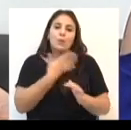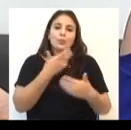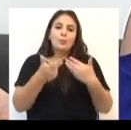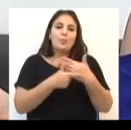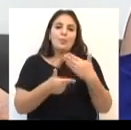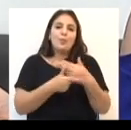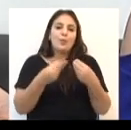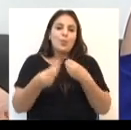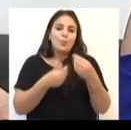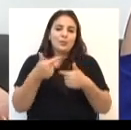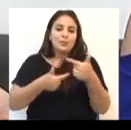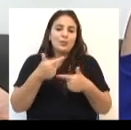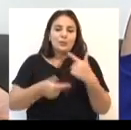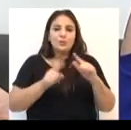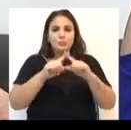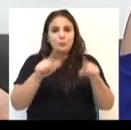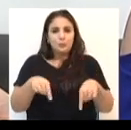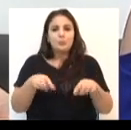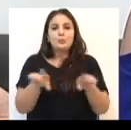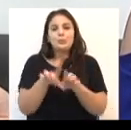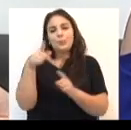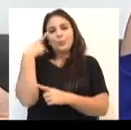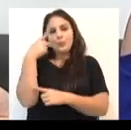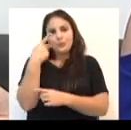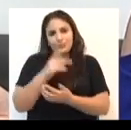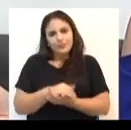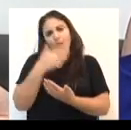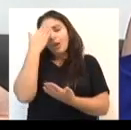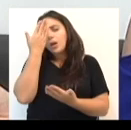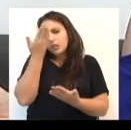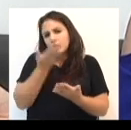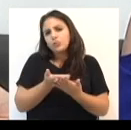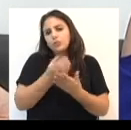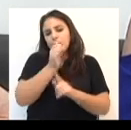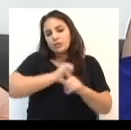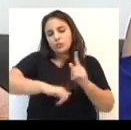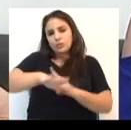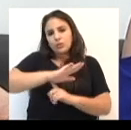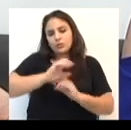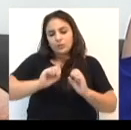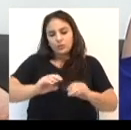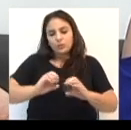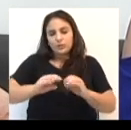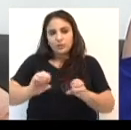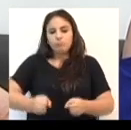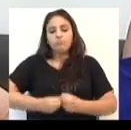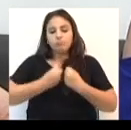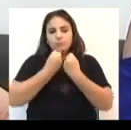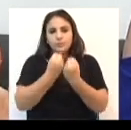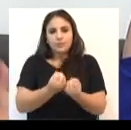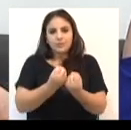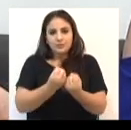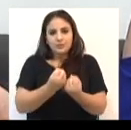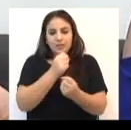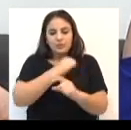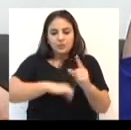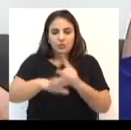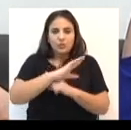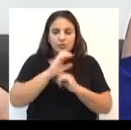obrigação enquanto agentes públicos e políticos. Então, acredito muito na socioeducação. Penso que o fortalecimento